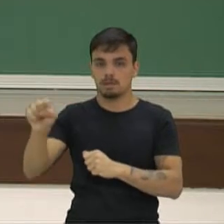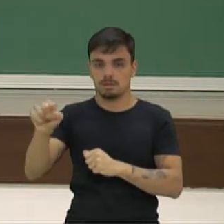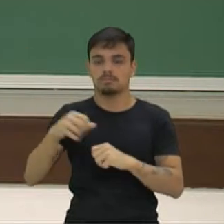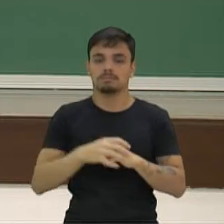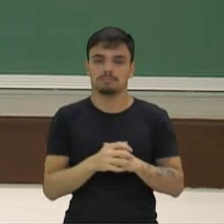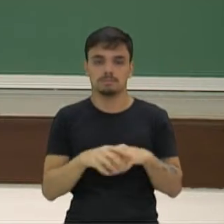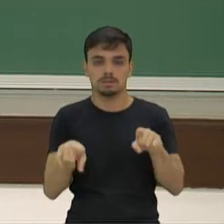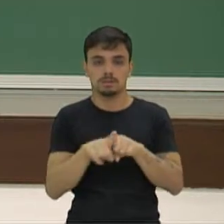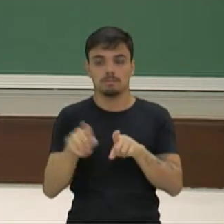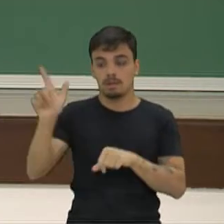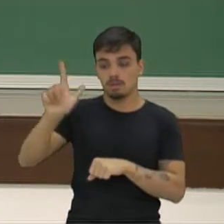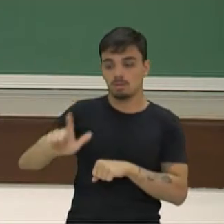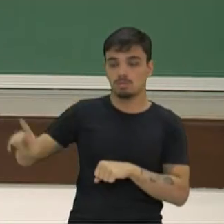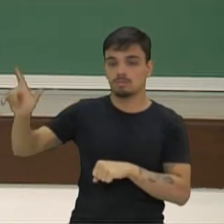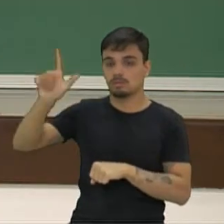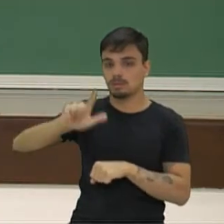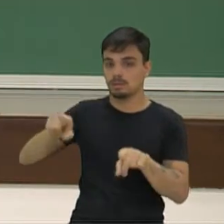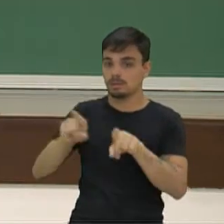idem.